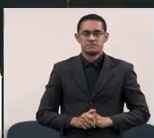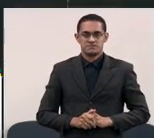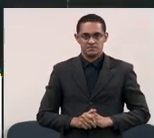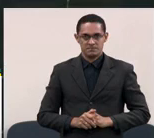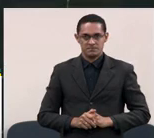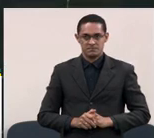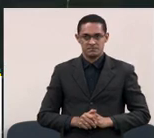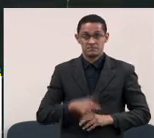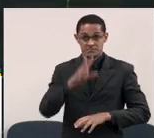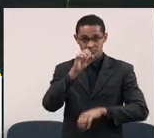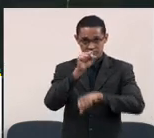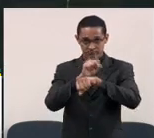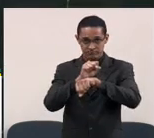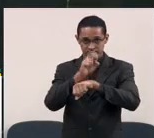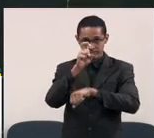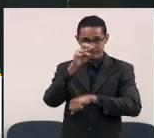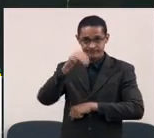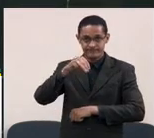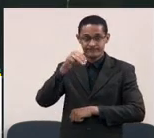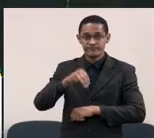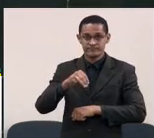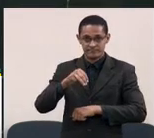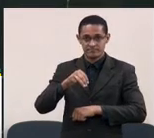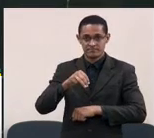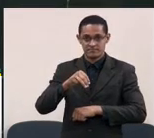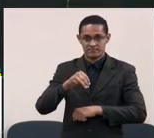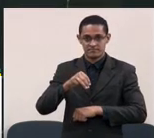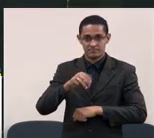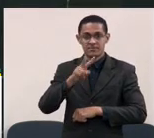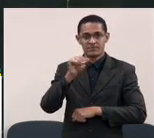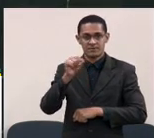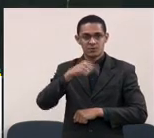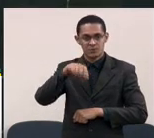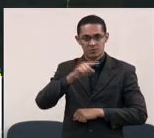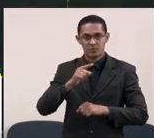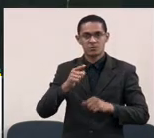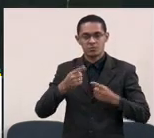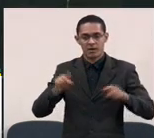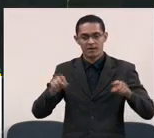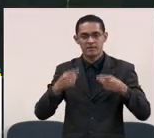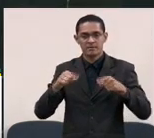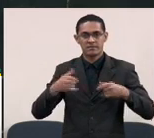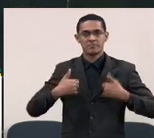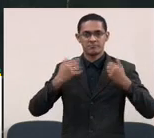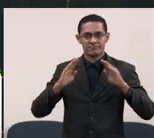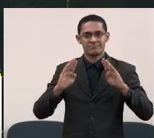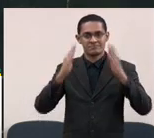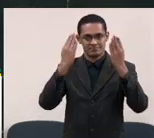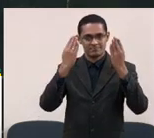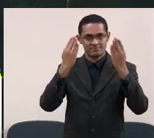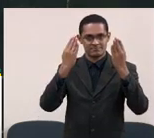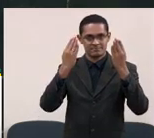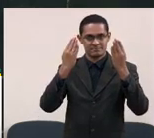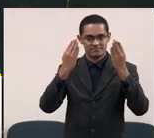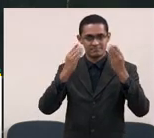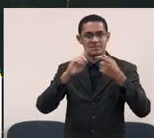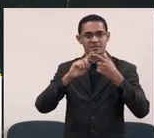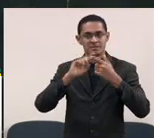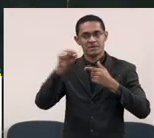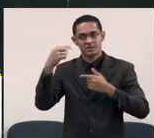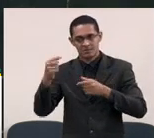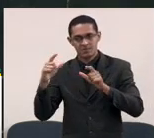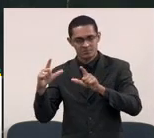Está suspensa por 5 minutos. Vamos cantar o parabéns para o campeão e a deputada Marília entrega a